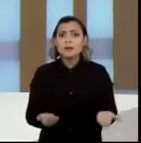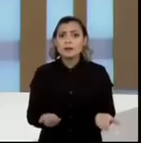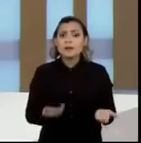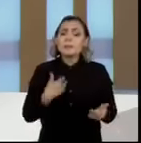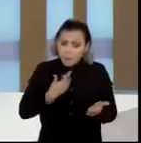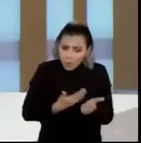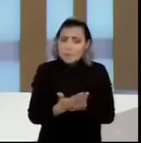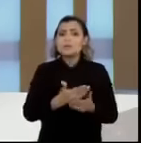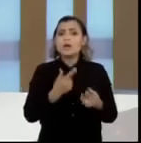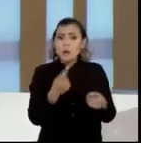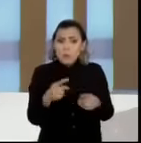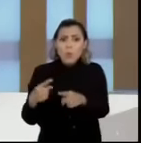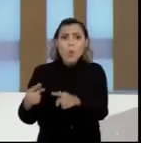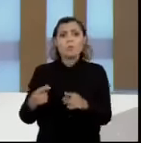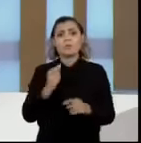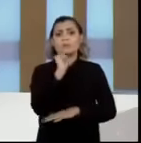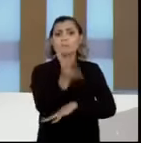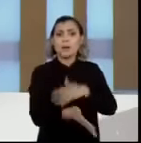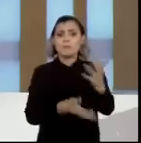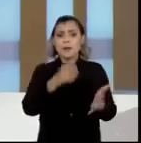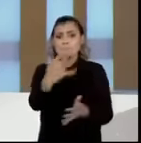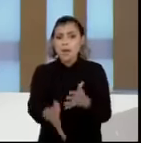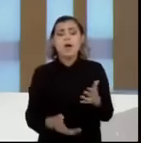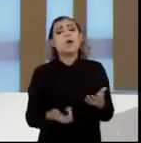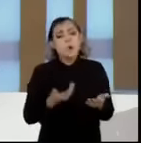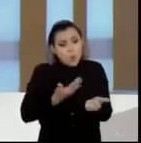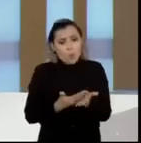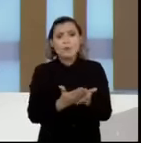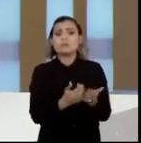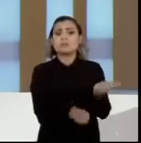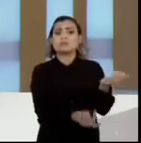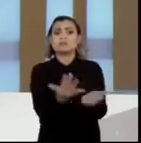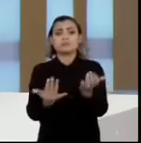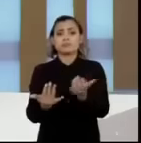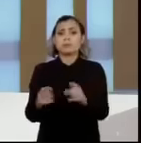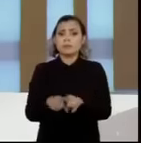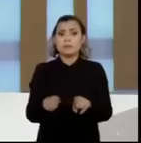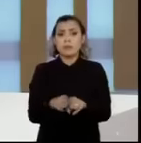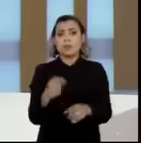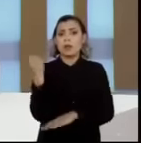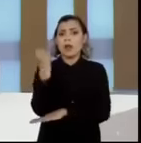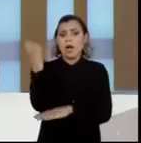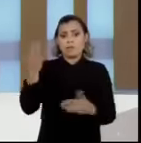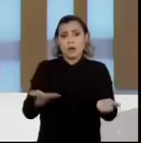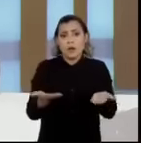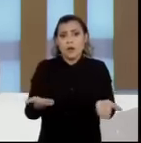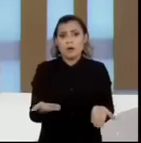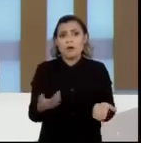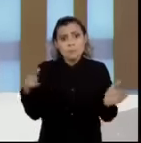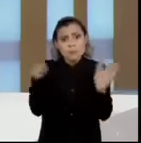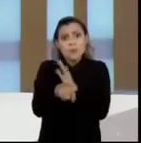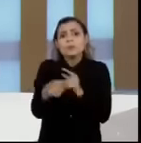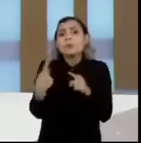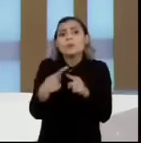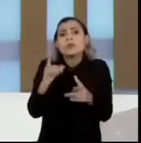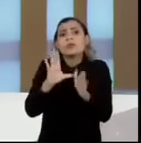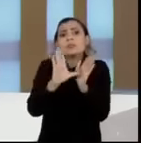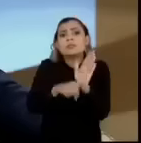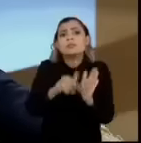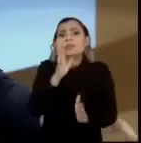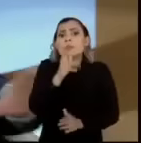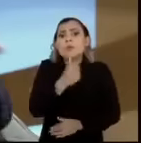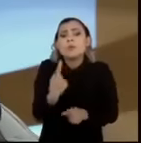para começar a combater esses desmatamentos e talvez ter começado a combater as queimadas antes delas se tornarem tão grandes. Então, minha pergunta é essa, por que se demorou tanto para